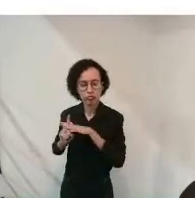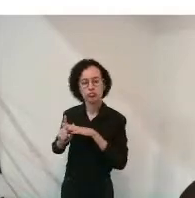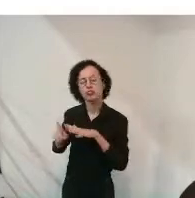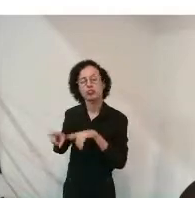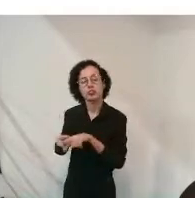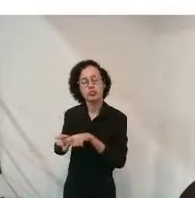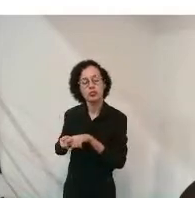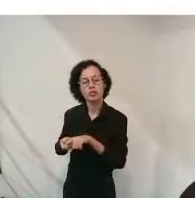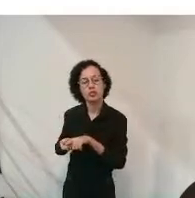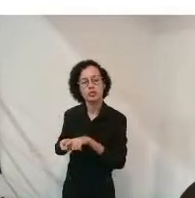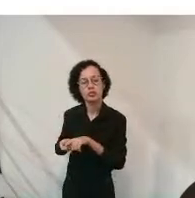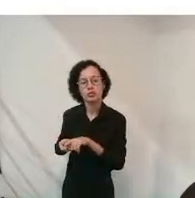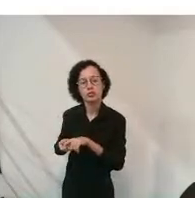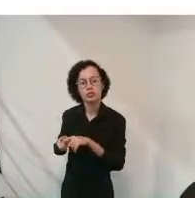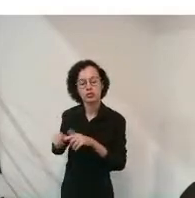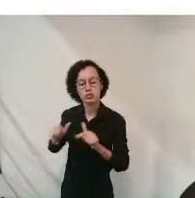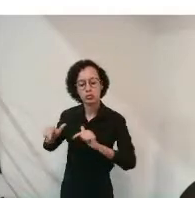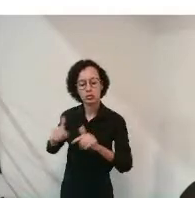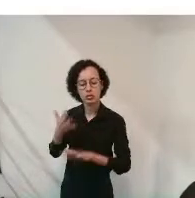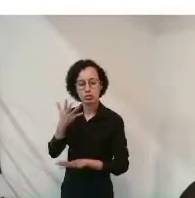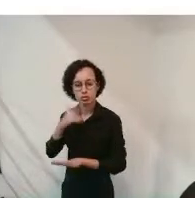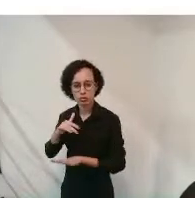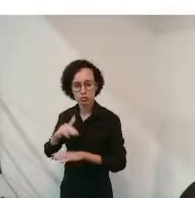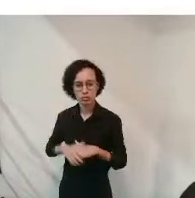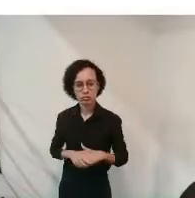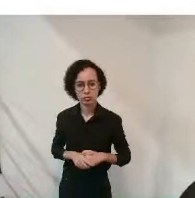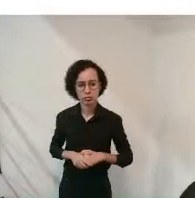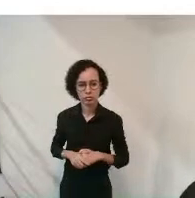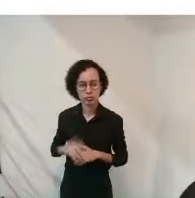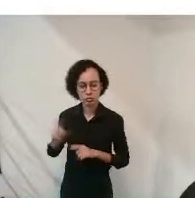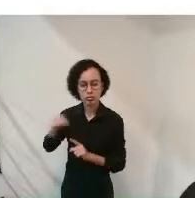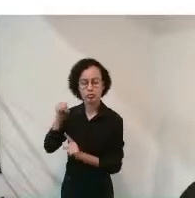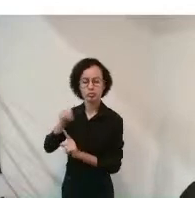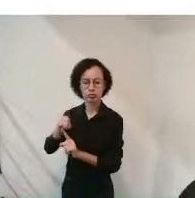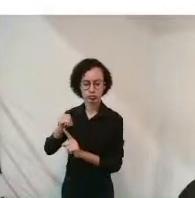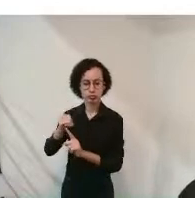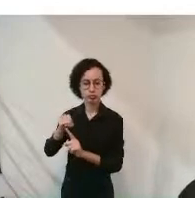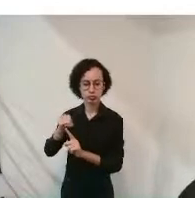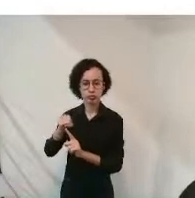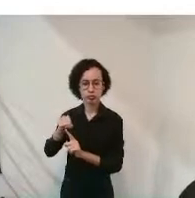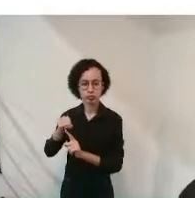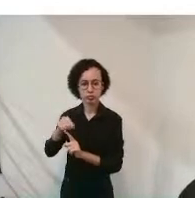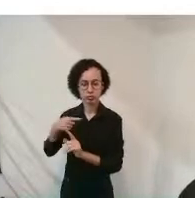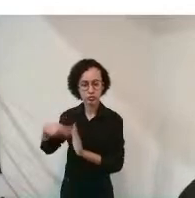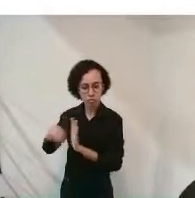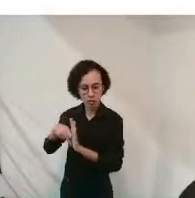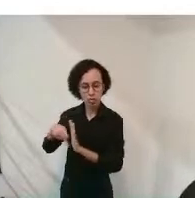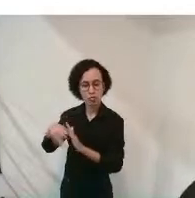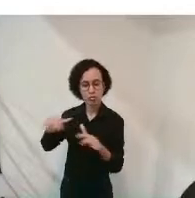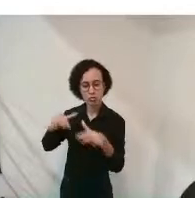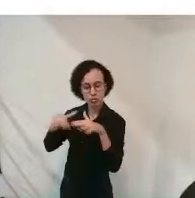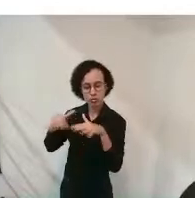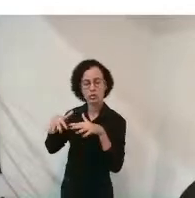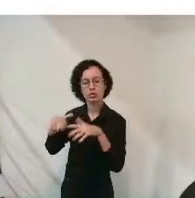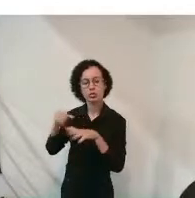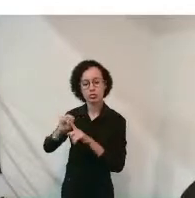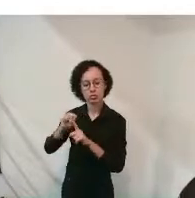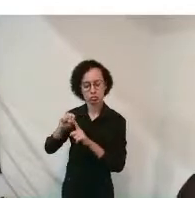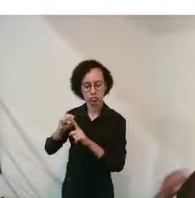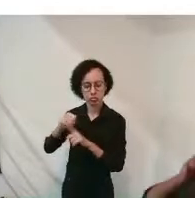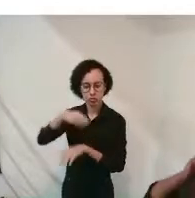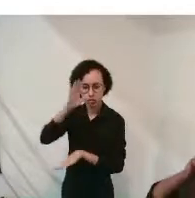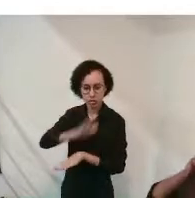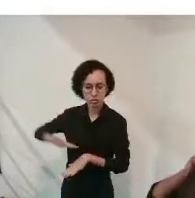erradicação do trabalho infantil, que é um dos objetivos do próprio Movimento Nacional de Catadores.